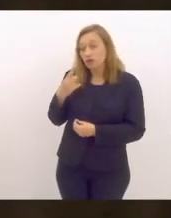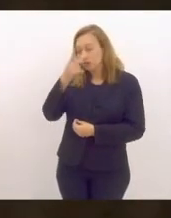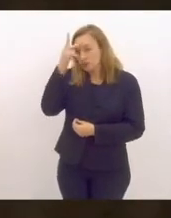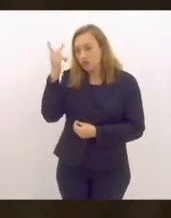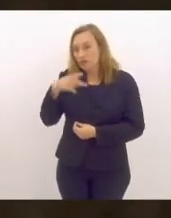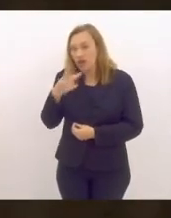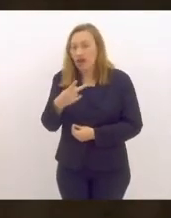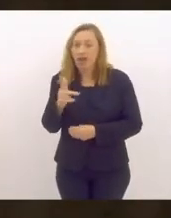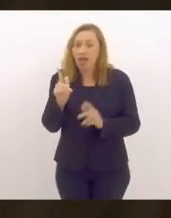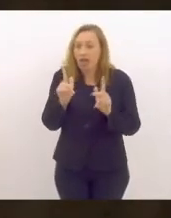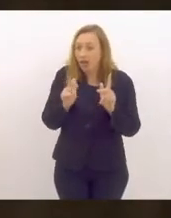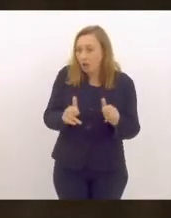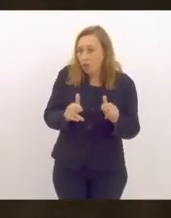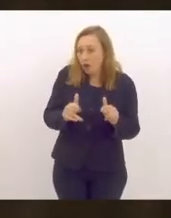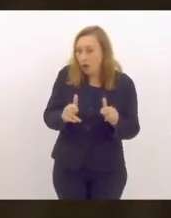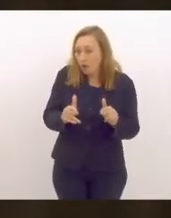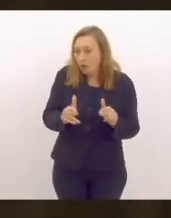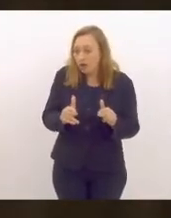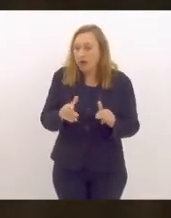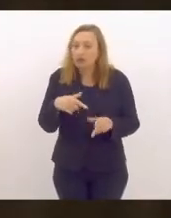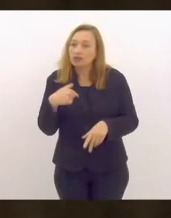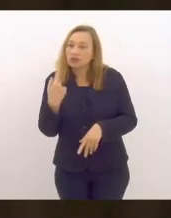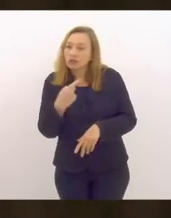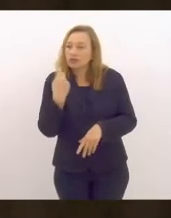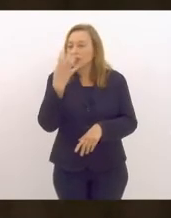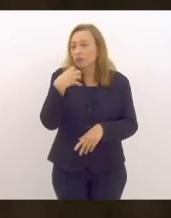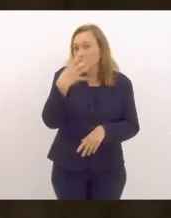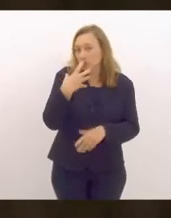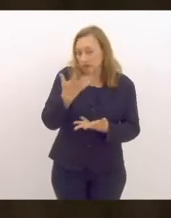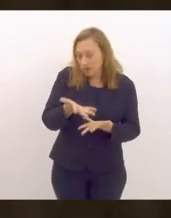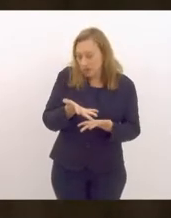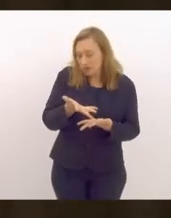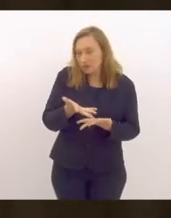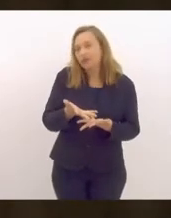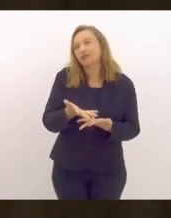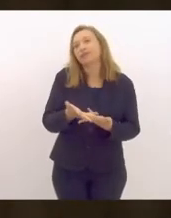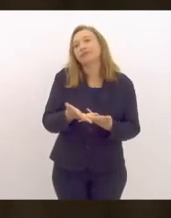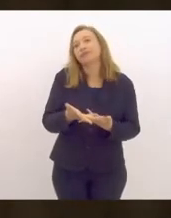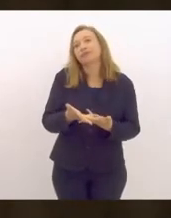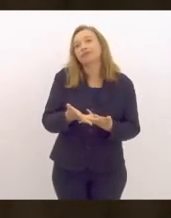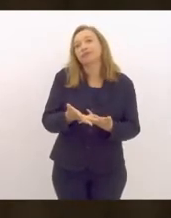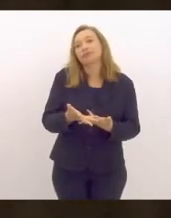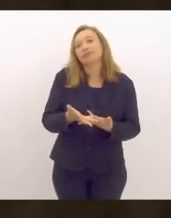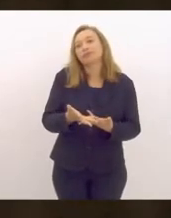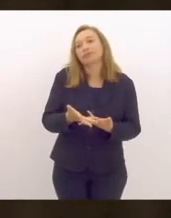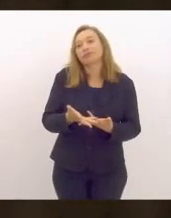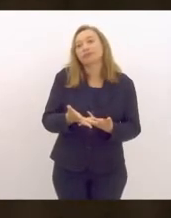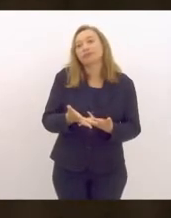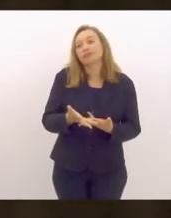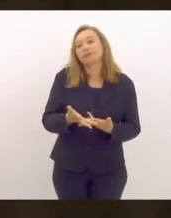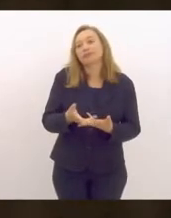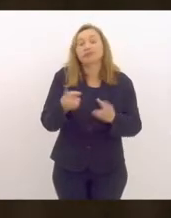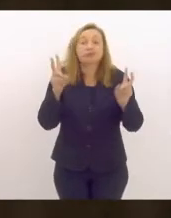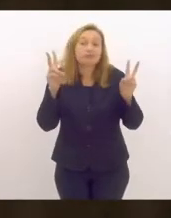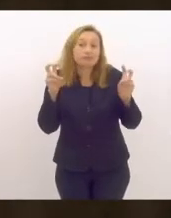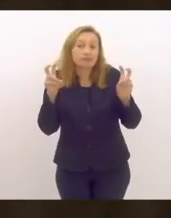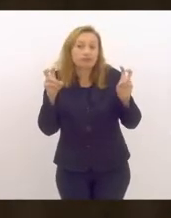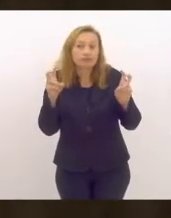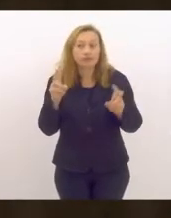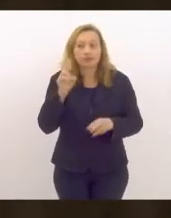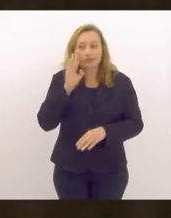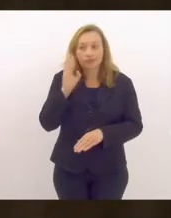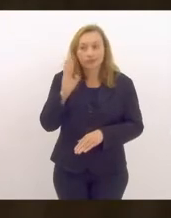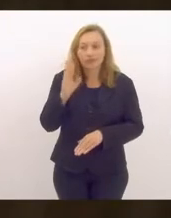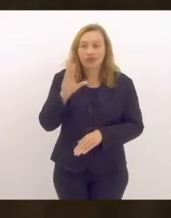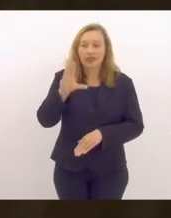ao nosso, a nossa música que diz respeito à questão específica. Caviar.